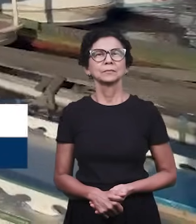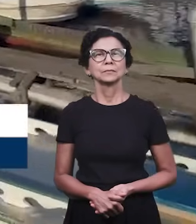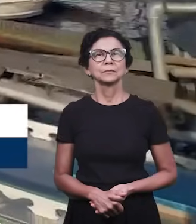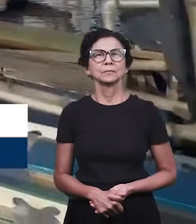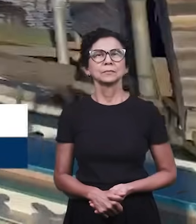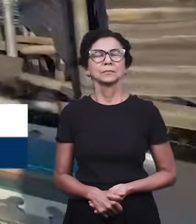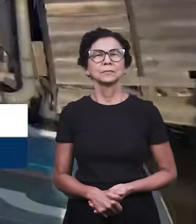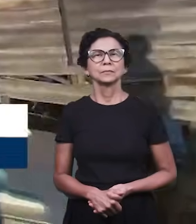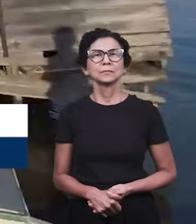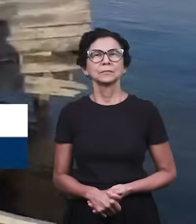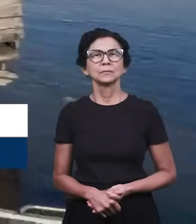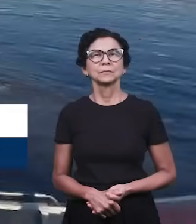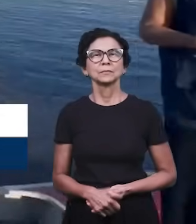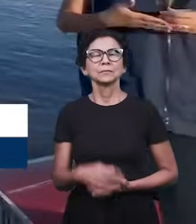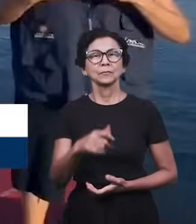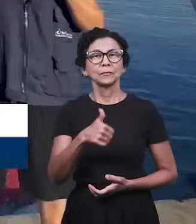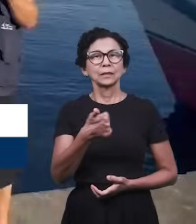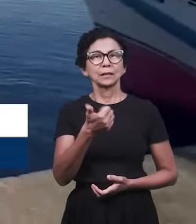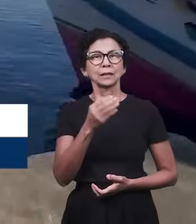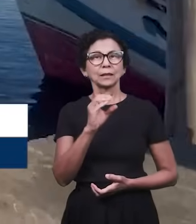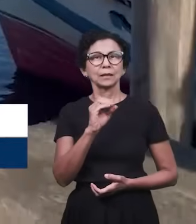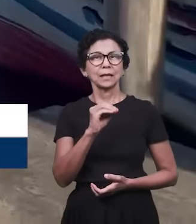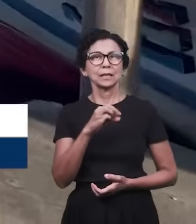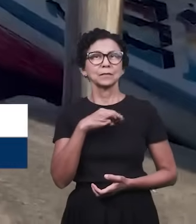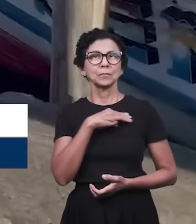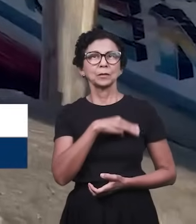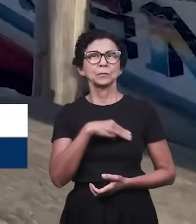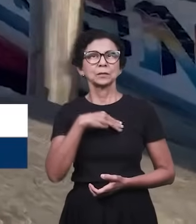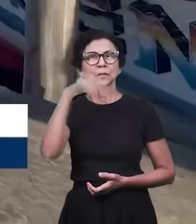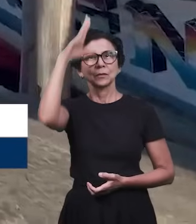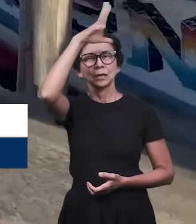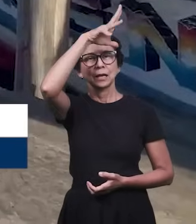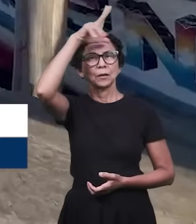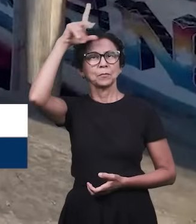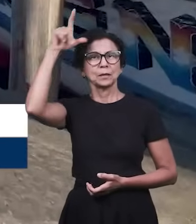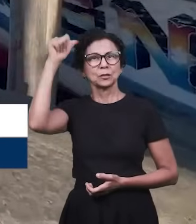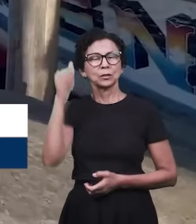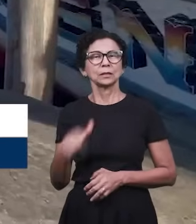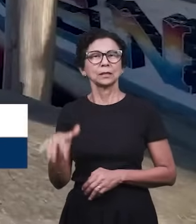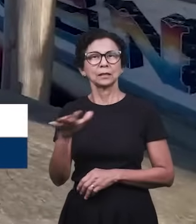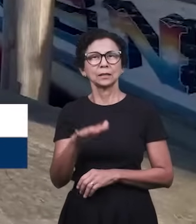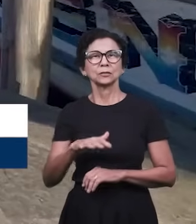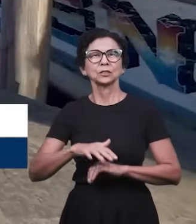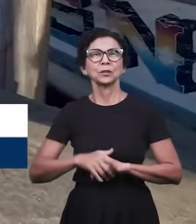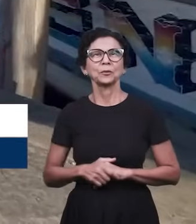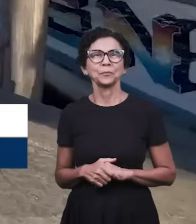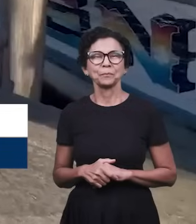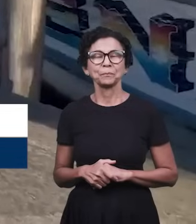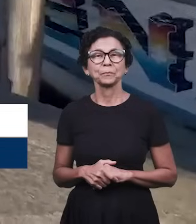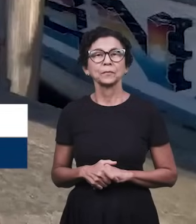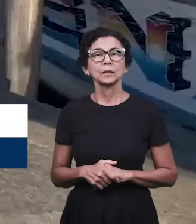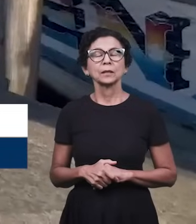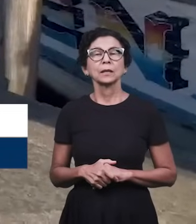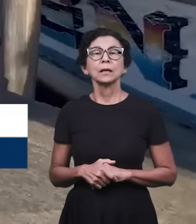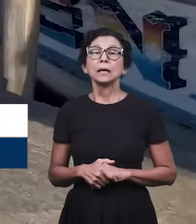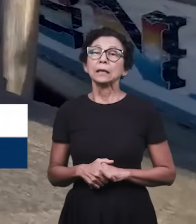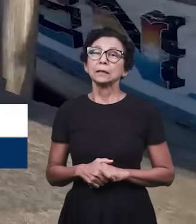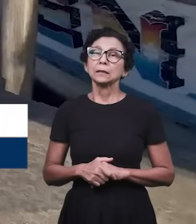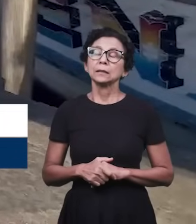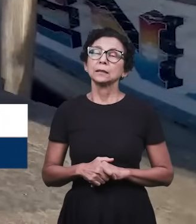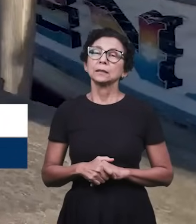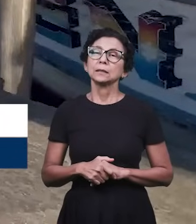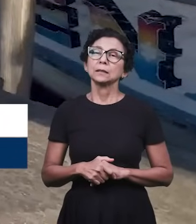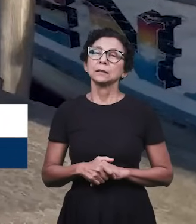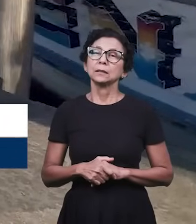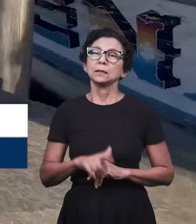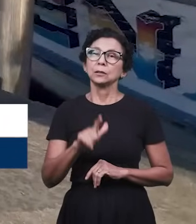Barco da 10ª Missão Amazônia chegou em Bagre. E os trabalhos de assistência social e evangelização